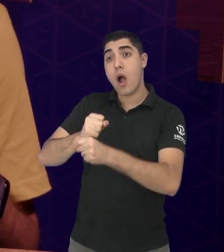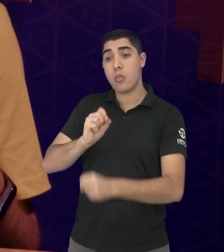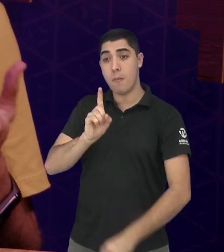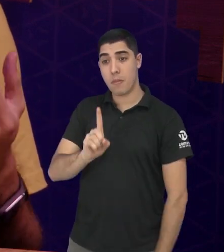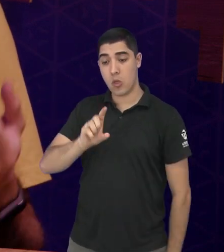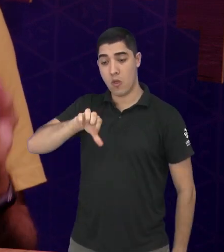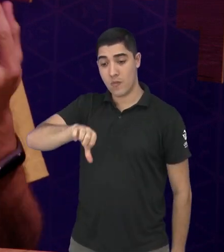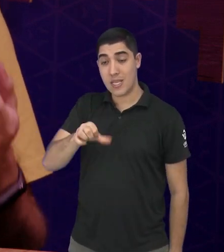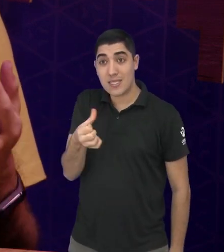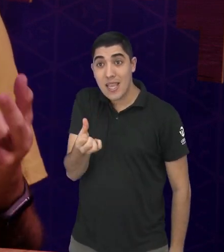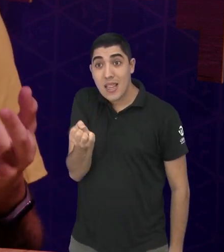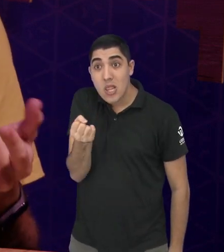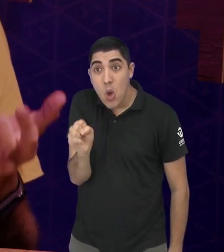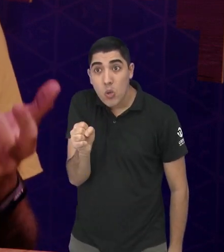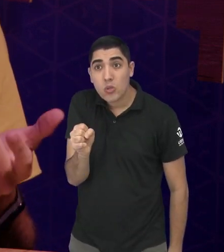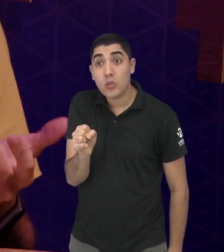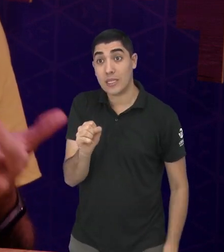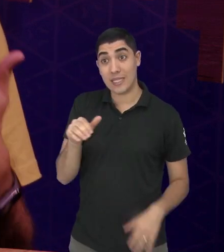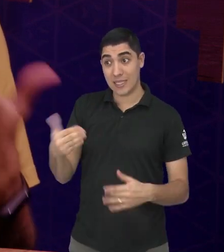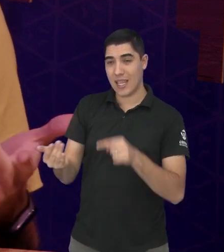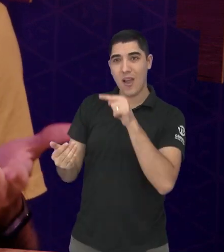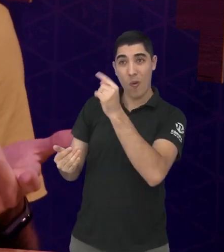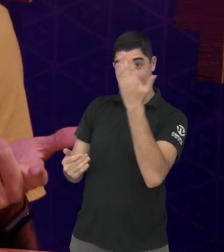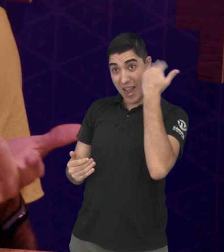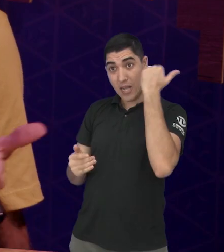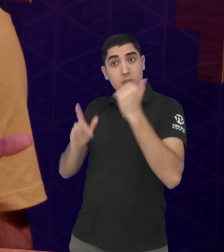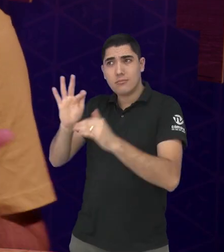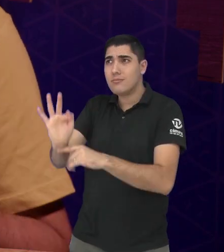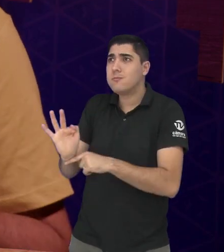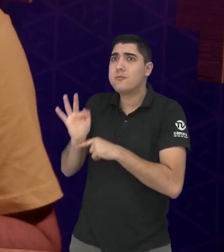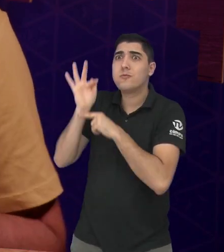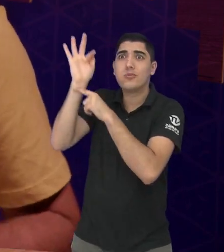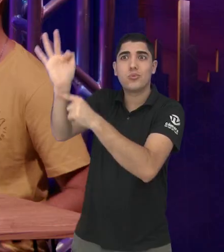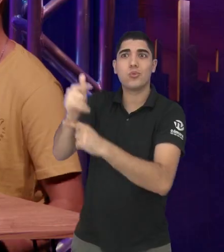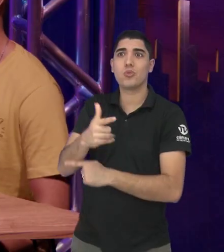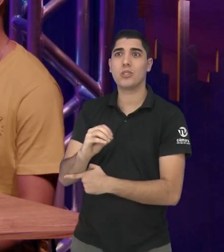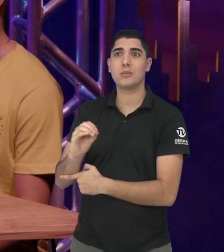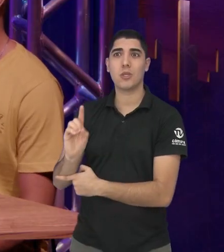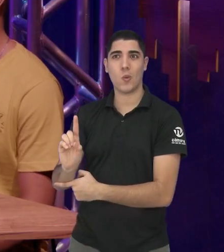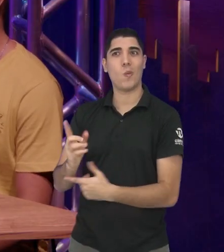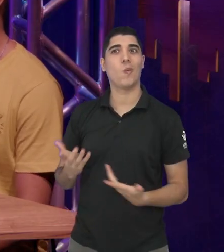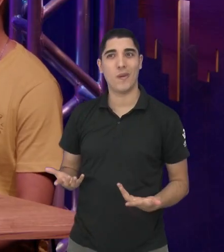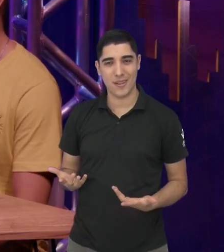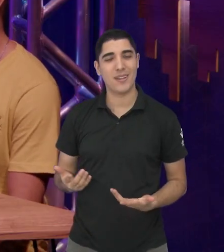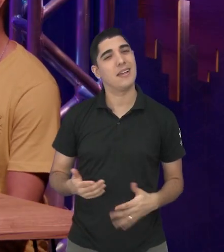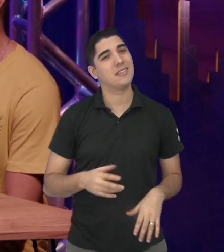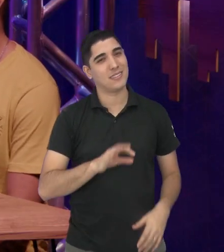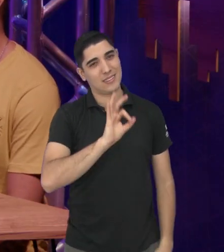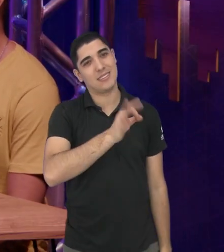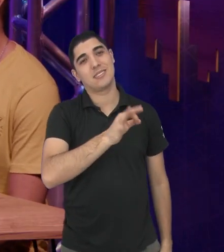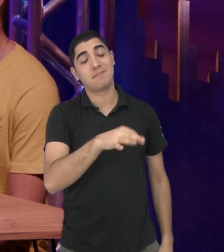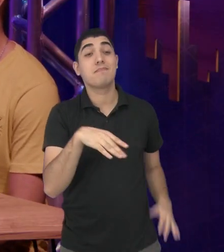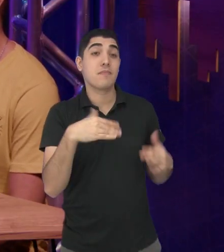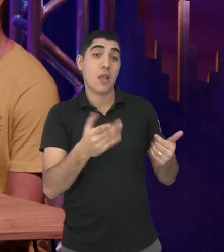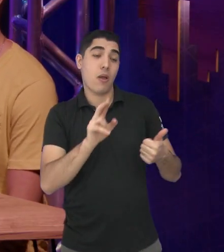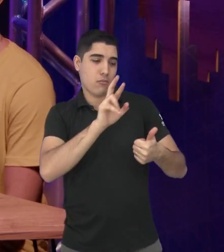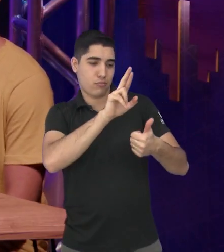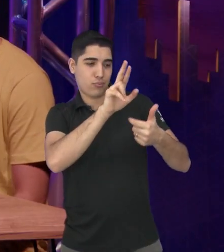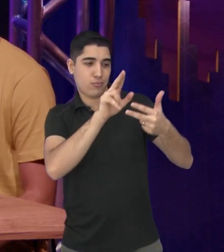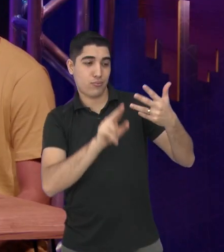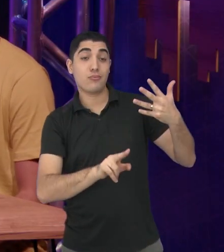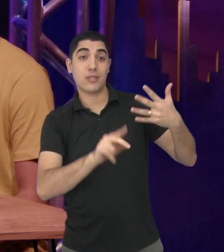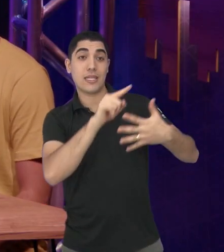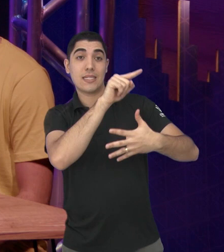em 68, então 2001 era muito no futuro para esses caras, né? Exato. E então tá aí o nosso